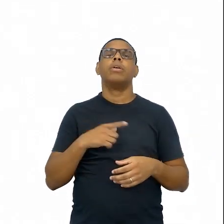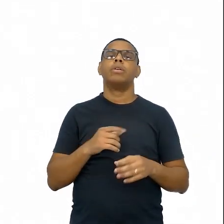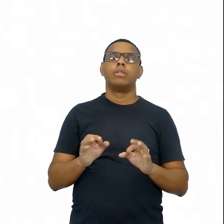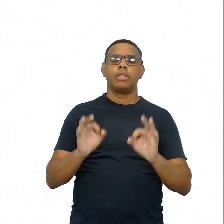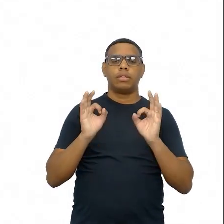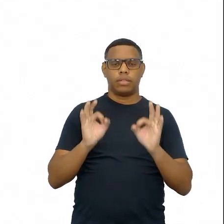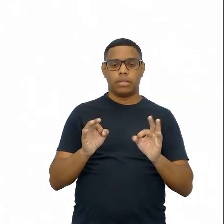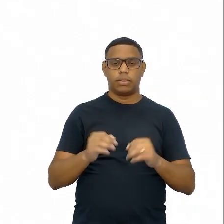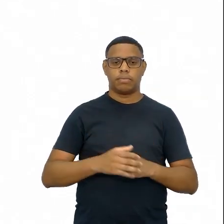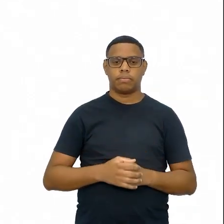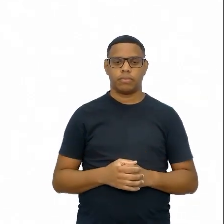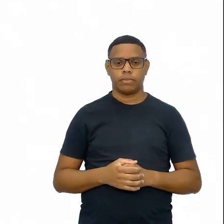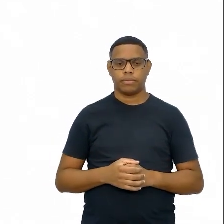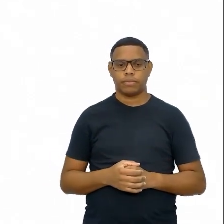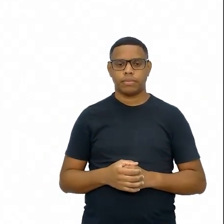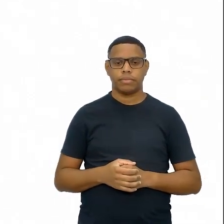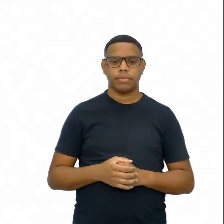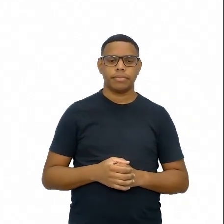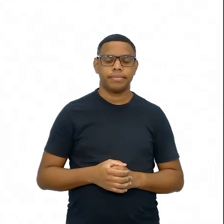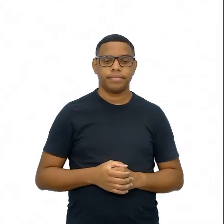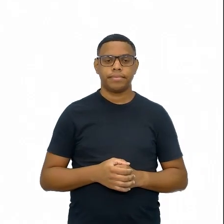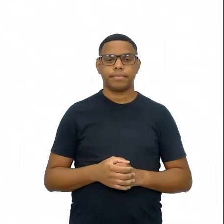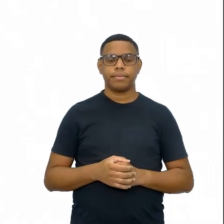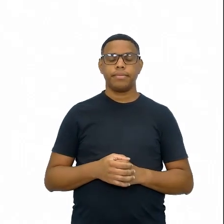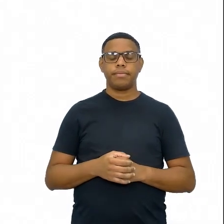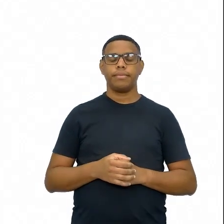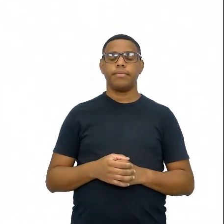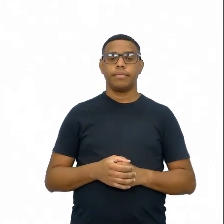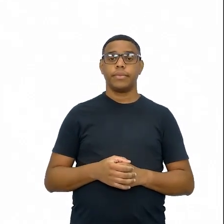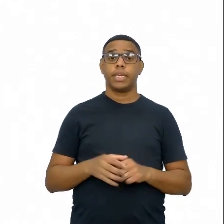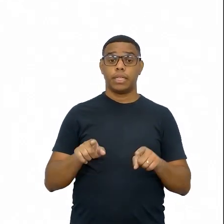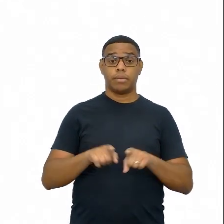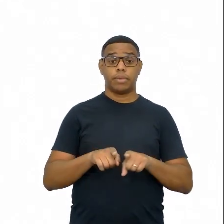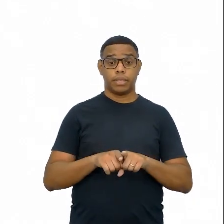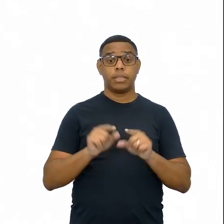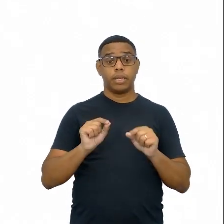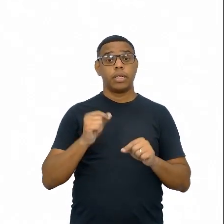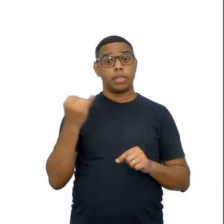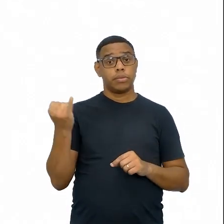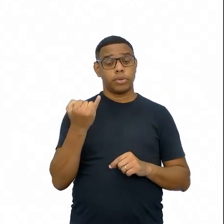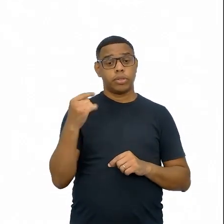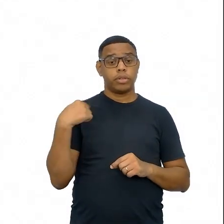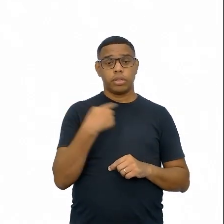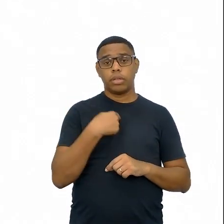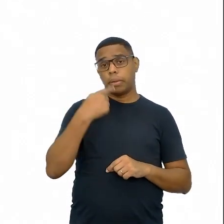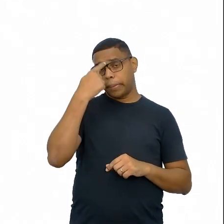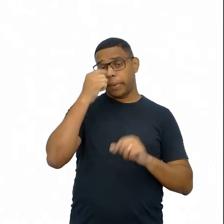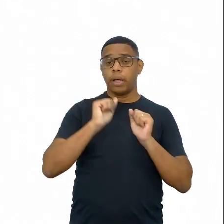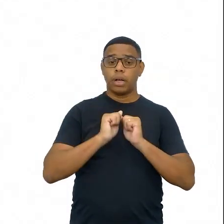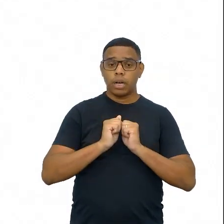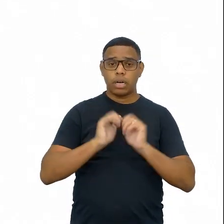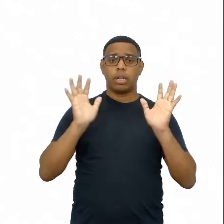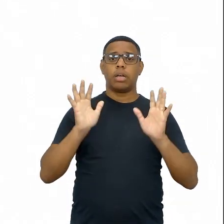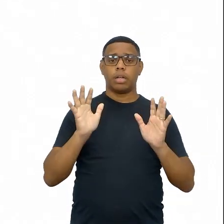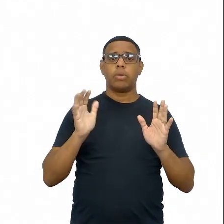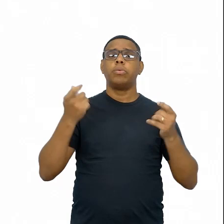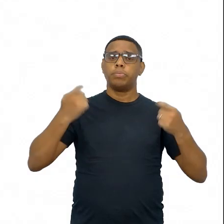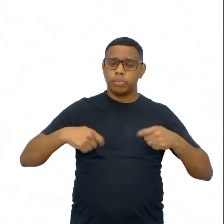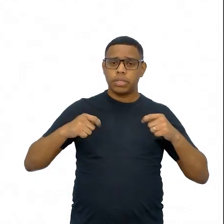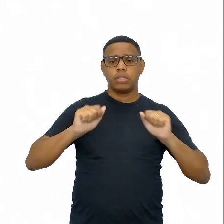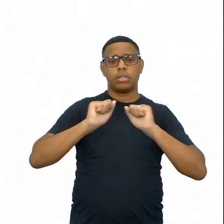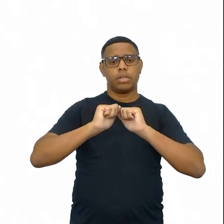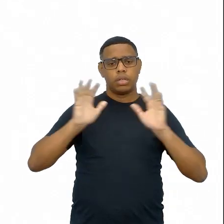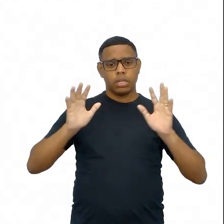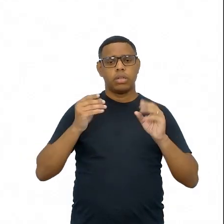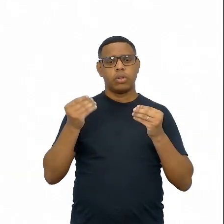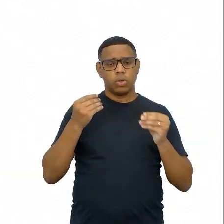né. E também, no caso aqui, gente, é importante a gente ter clareza, né, os estudantes precisam ter clareza